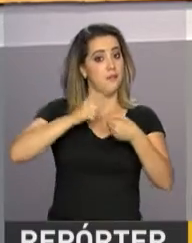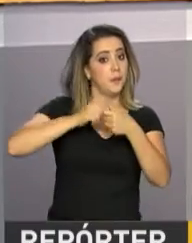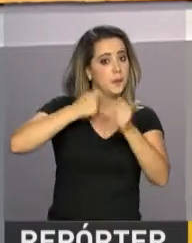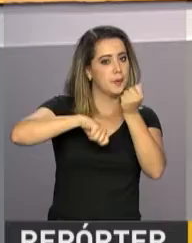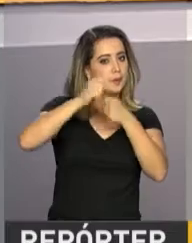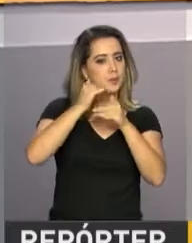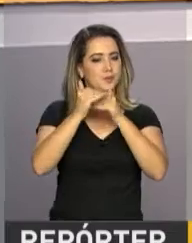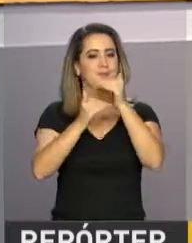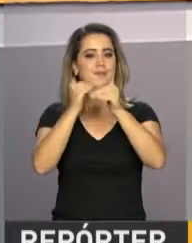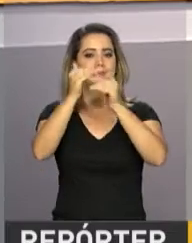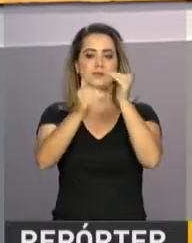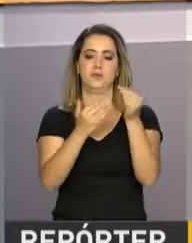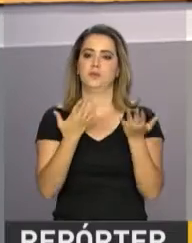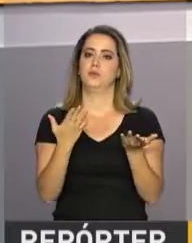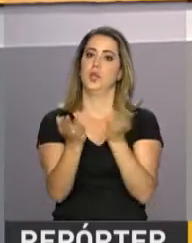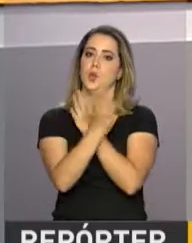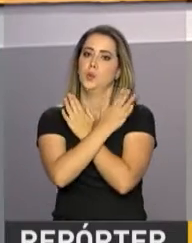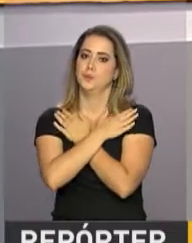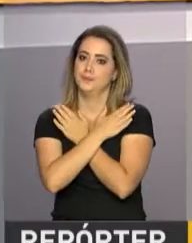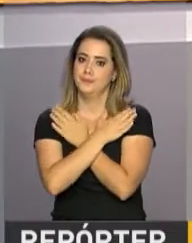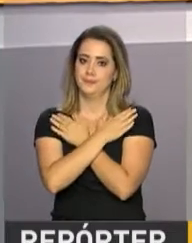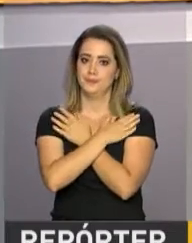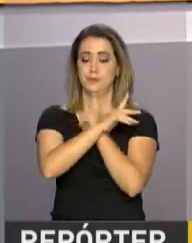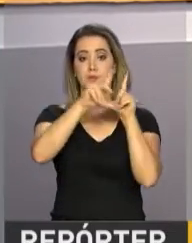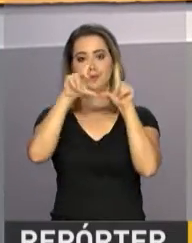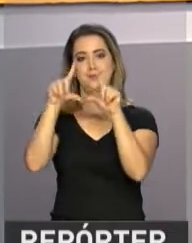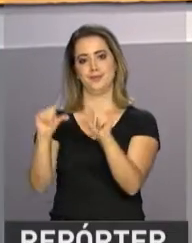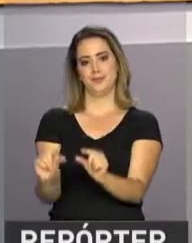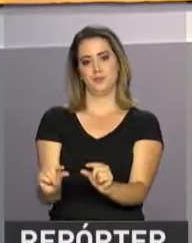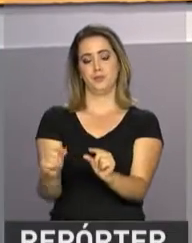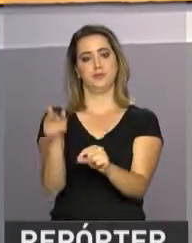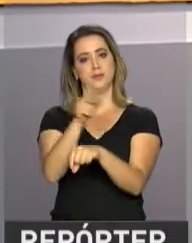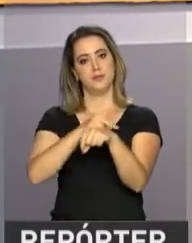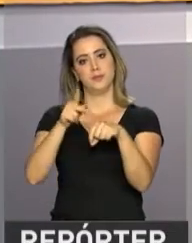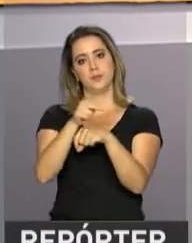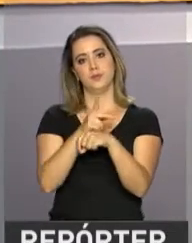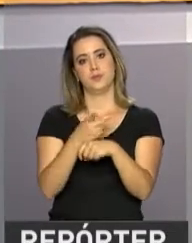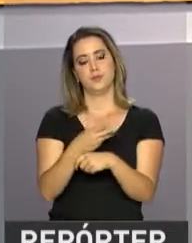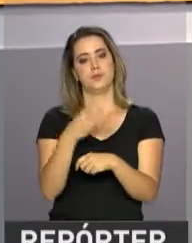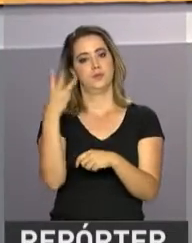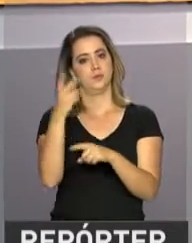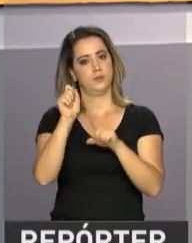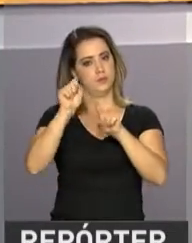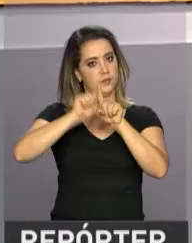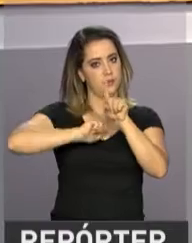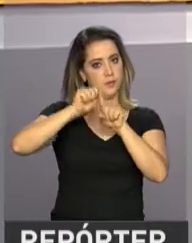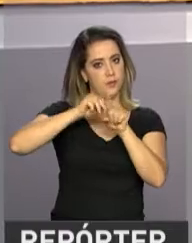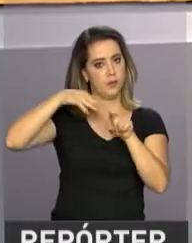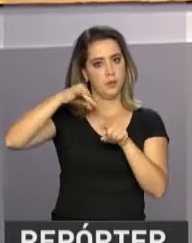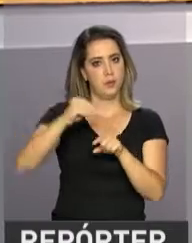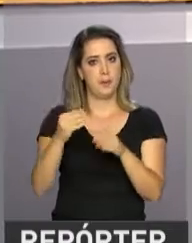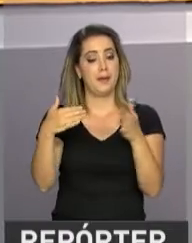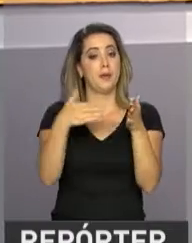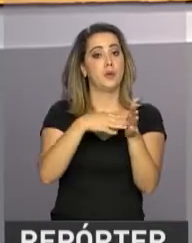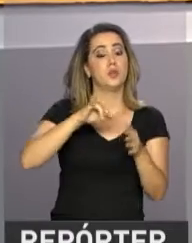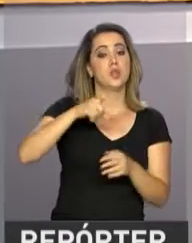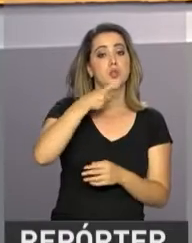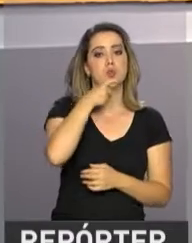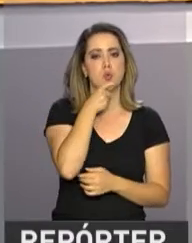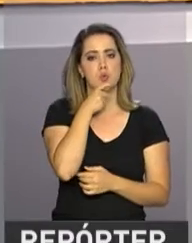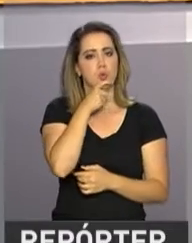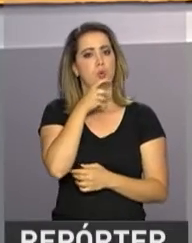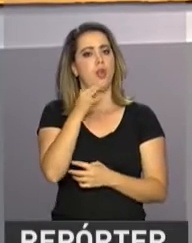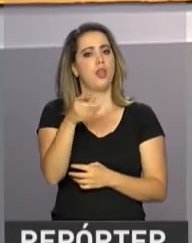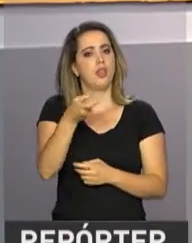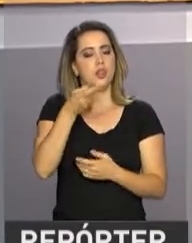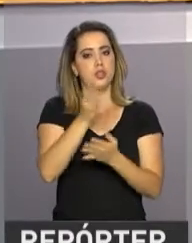de retomada da economia o desemprego voltou a cair no país no trimestre de maio a julho a taxa de